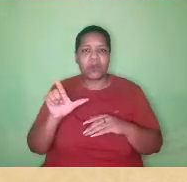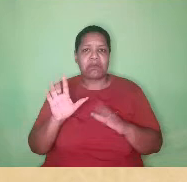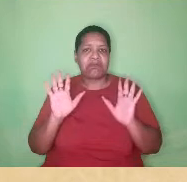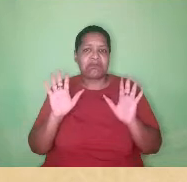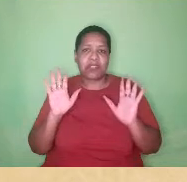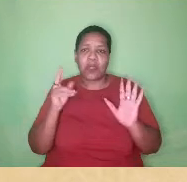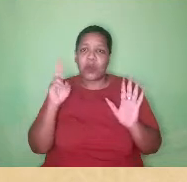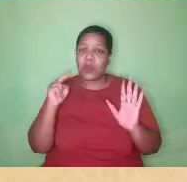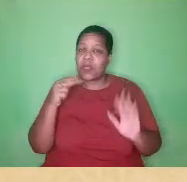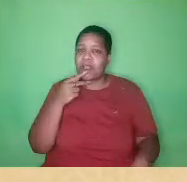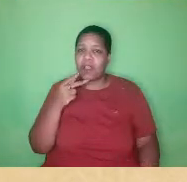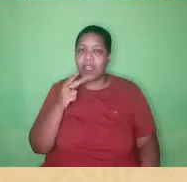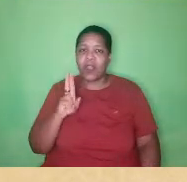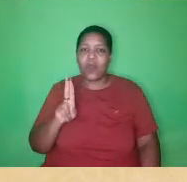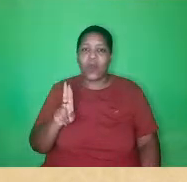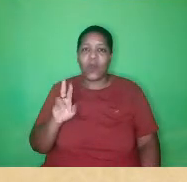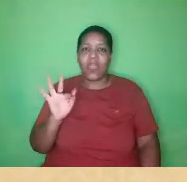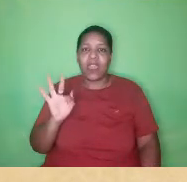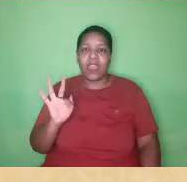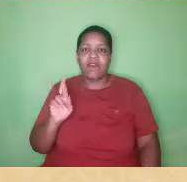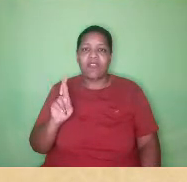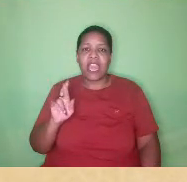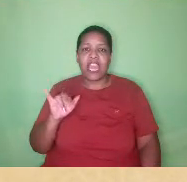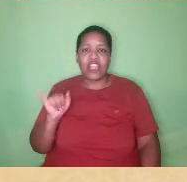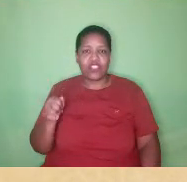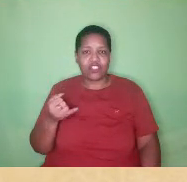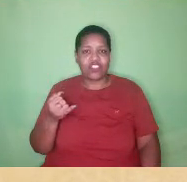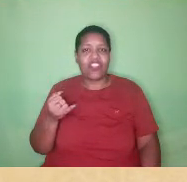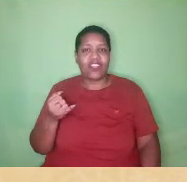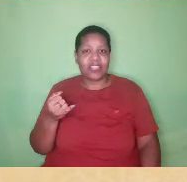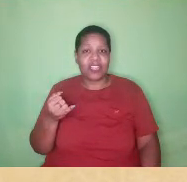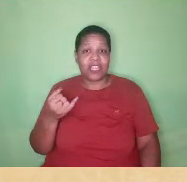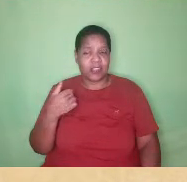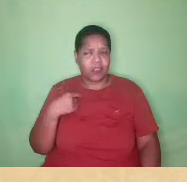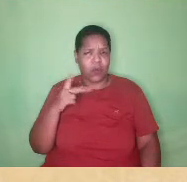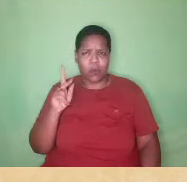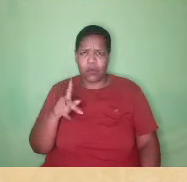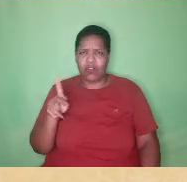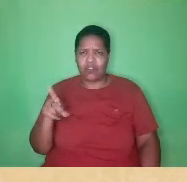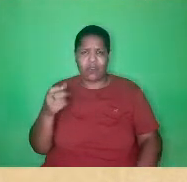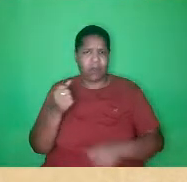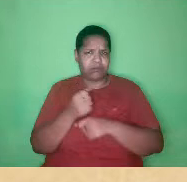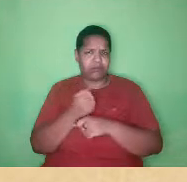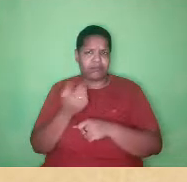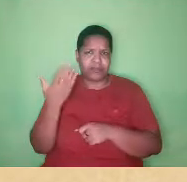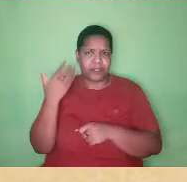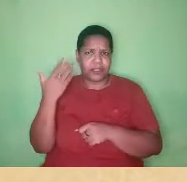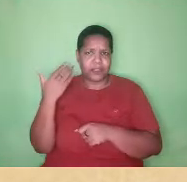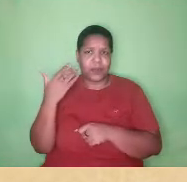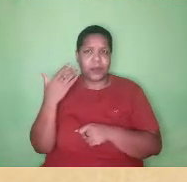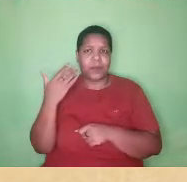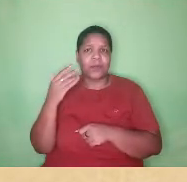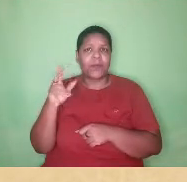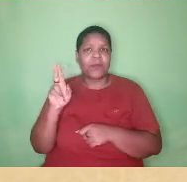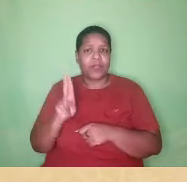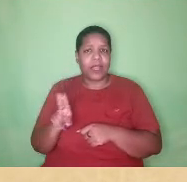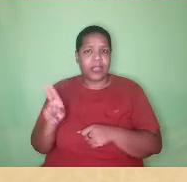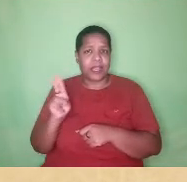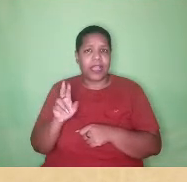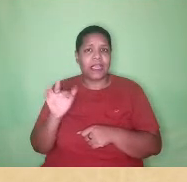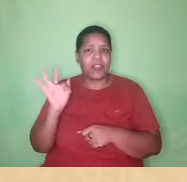professor da UFRJ, né? Já há bastante tempo, dei aula na Universidade Federal do Pará também no início da